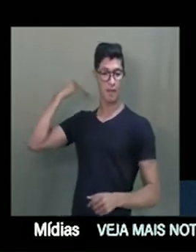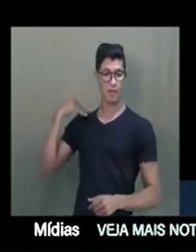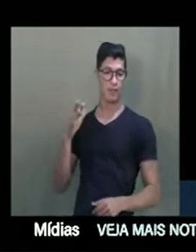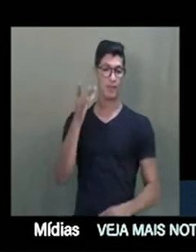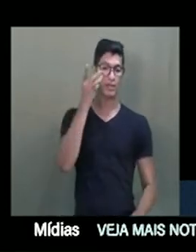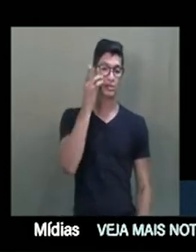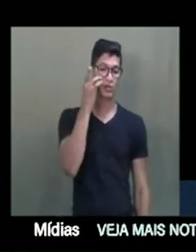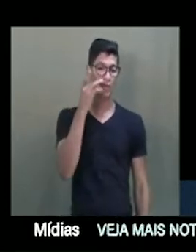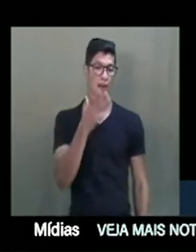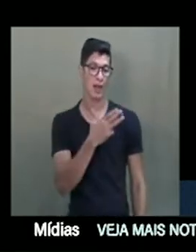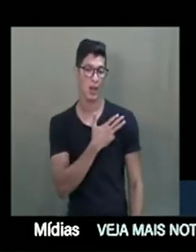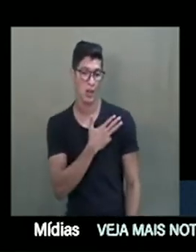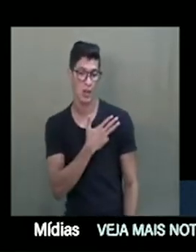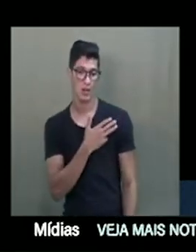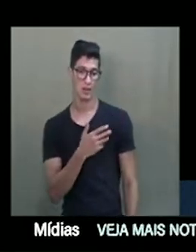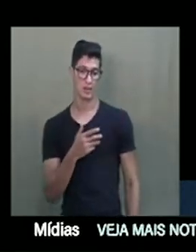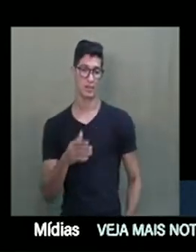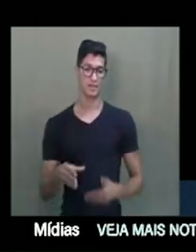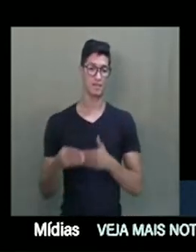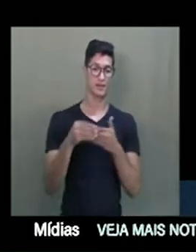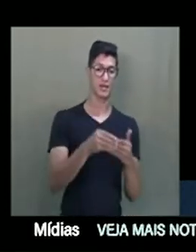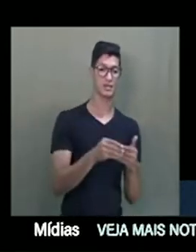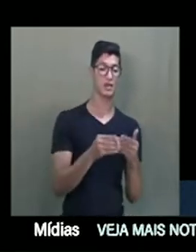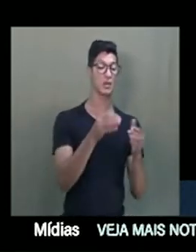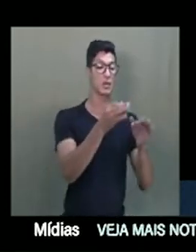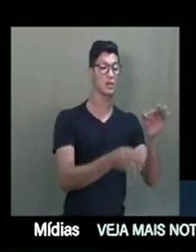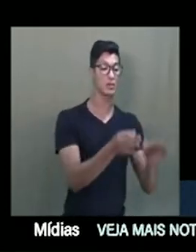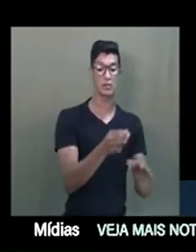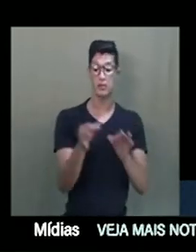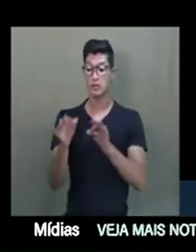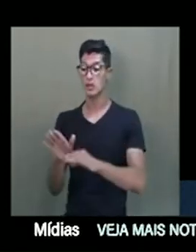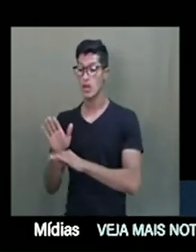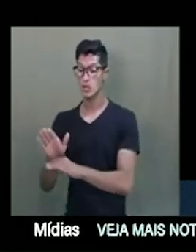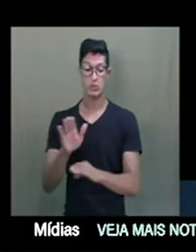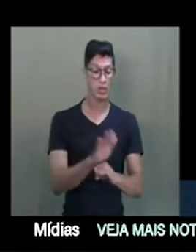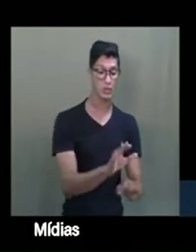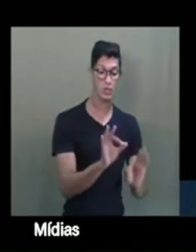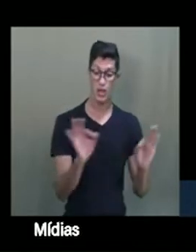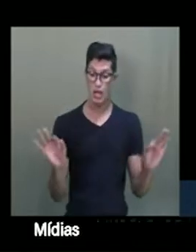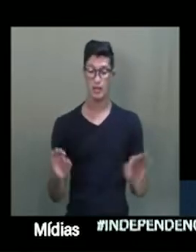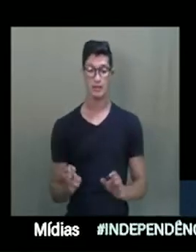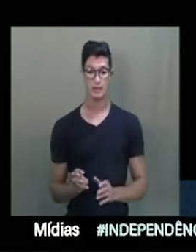Dilma e Lula, trazer para cá e ver que lado a justiça ajuda ou não ajuda.